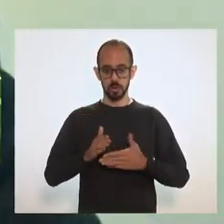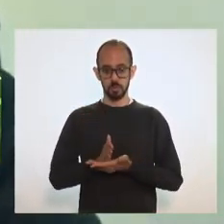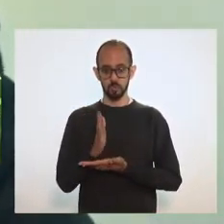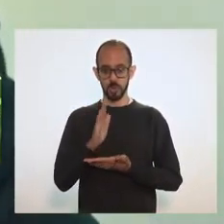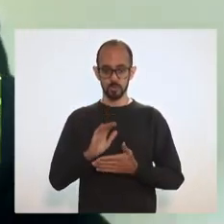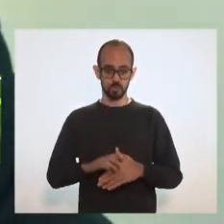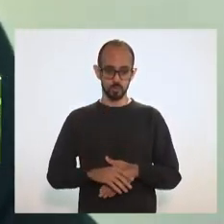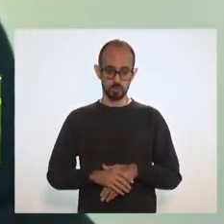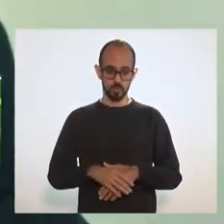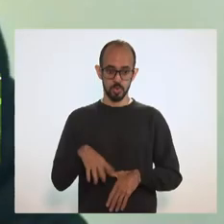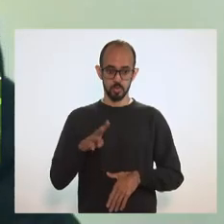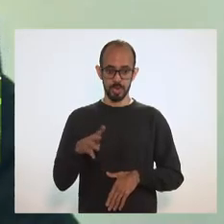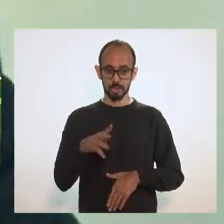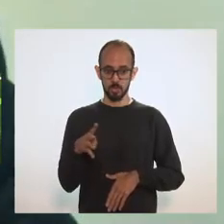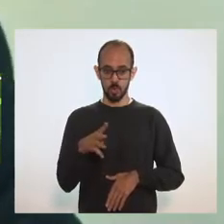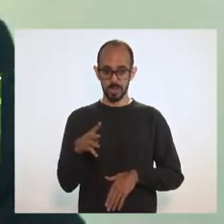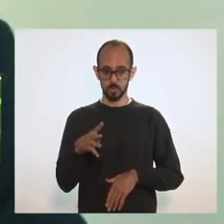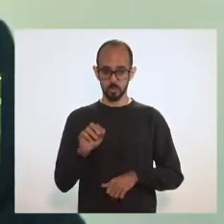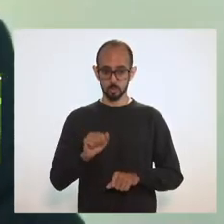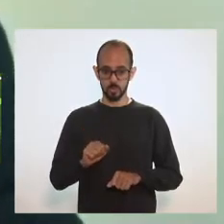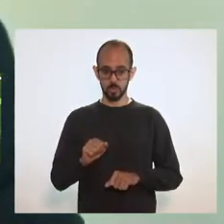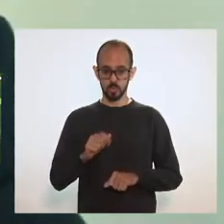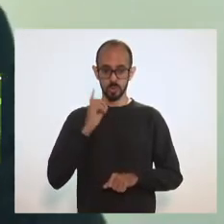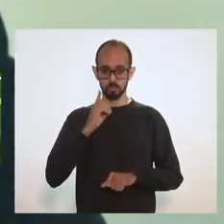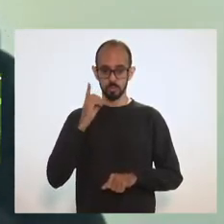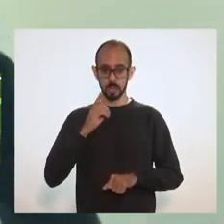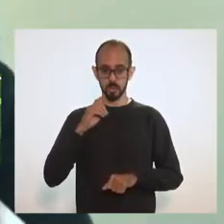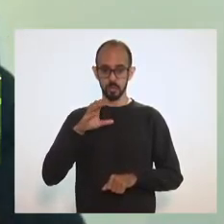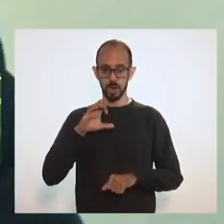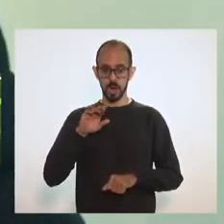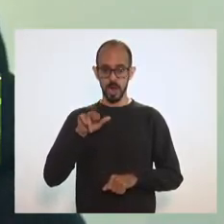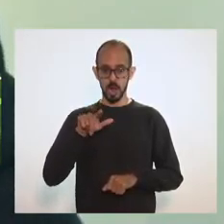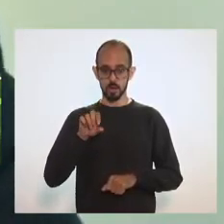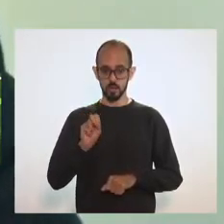parecer é pela constitucionalidade com emendas.